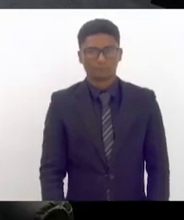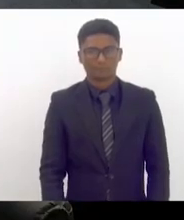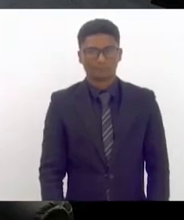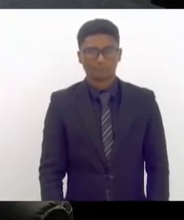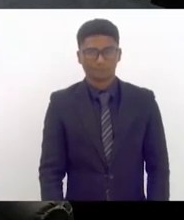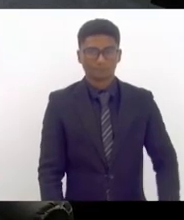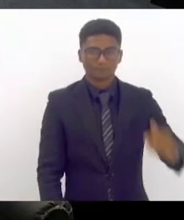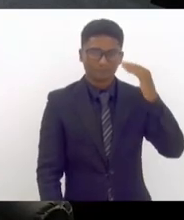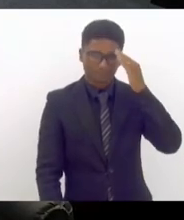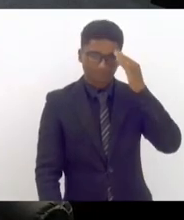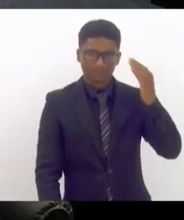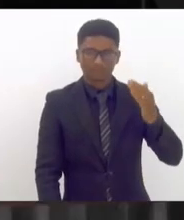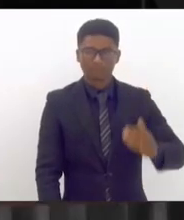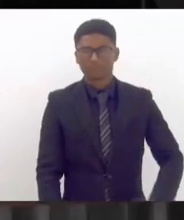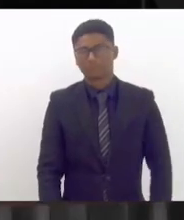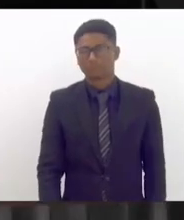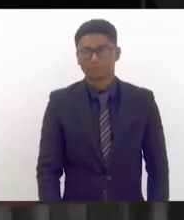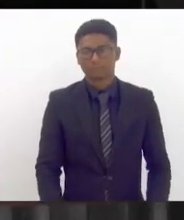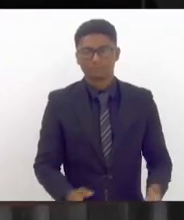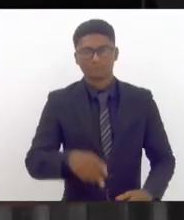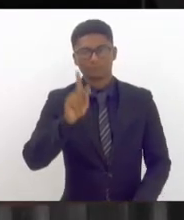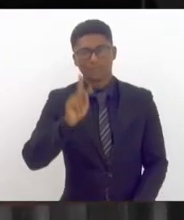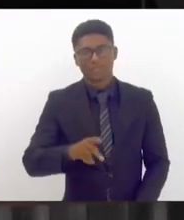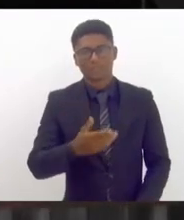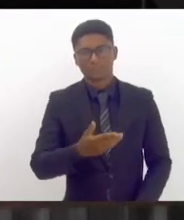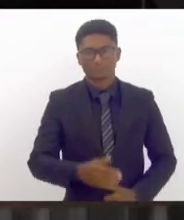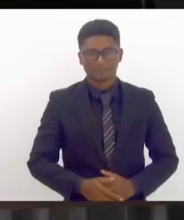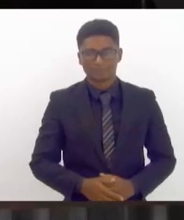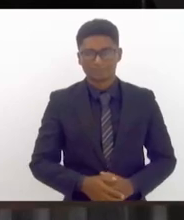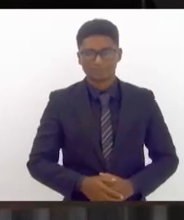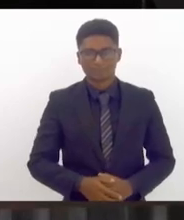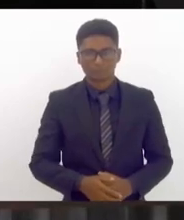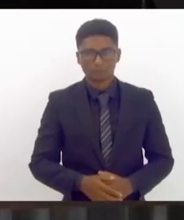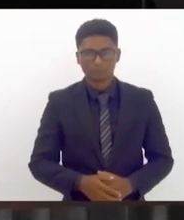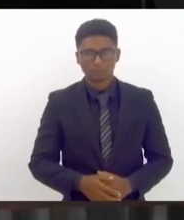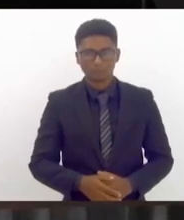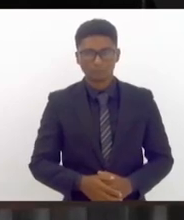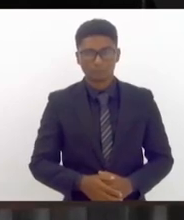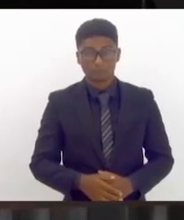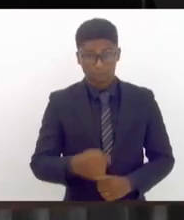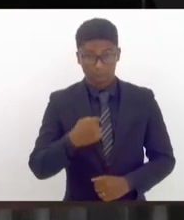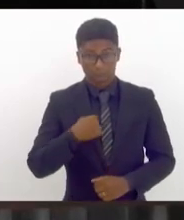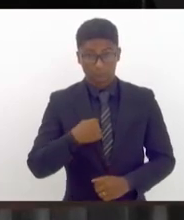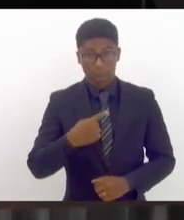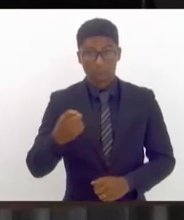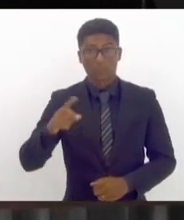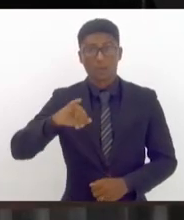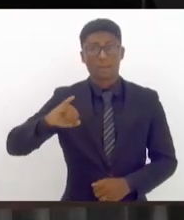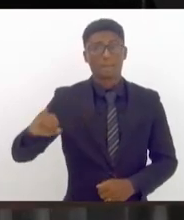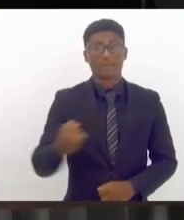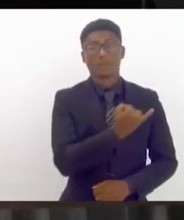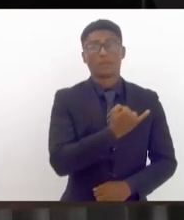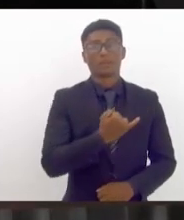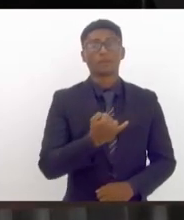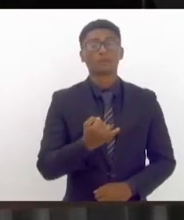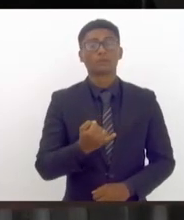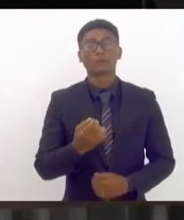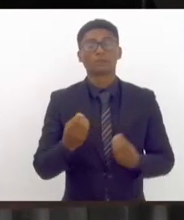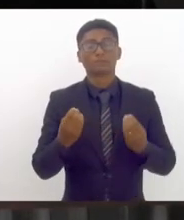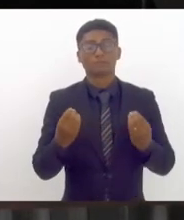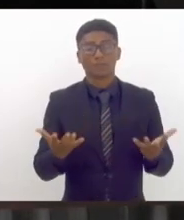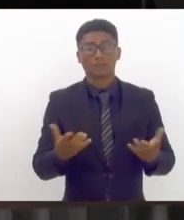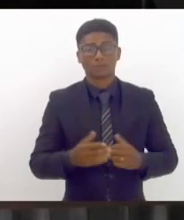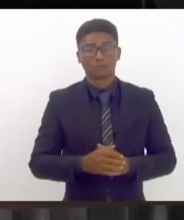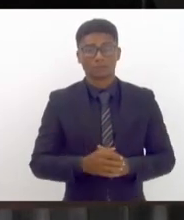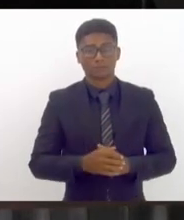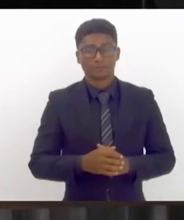Muito obrigado, presidente Tiaju. Eu queria também aproveitar essa oportunidade para